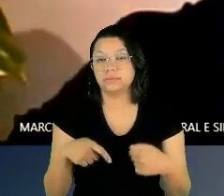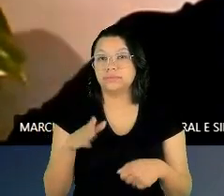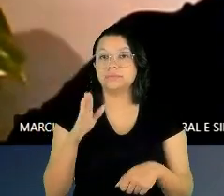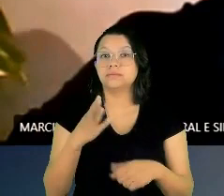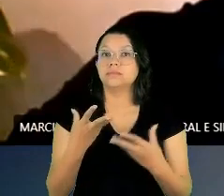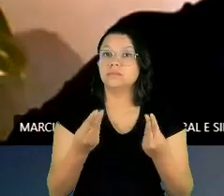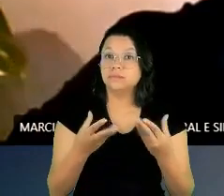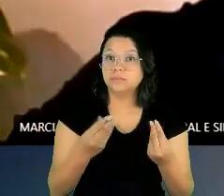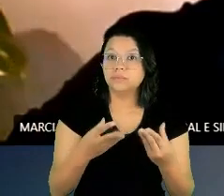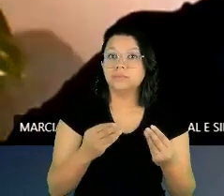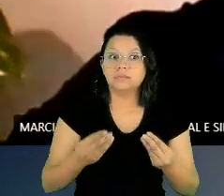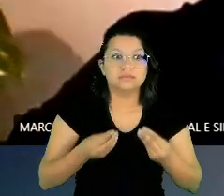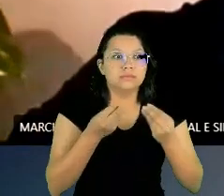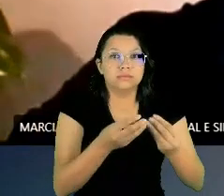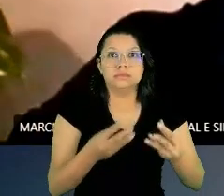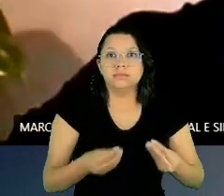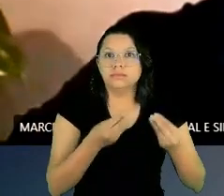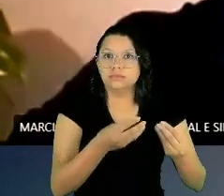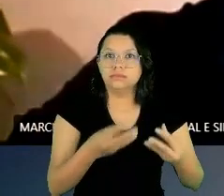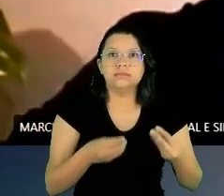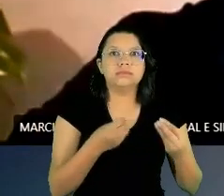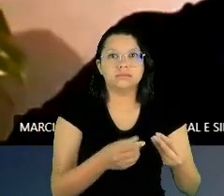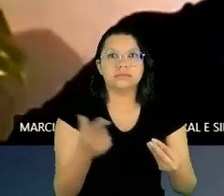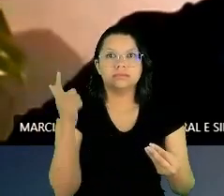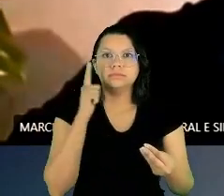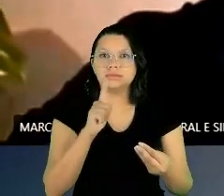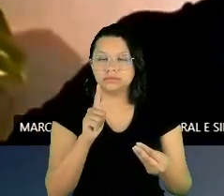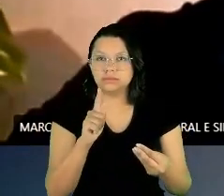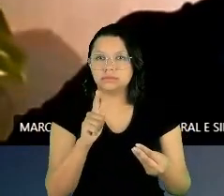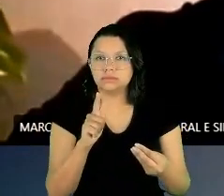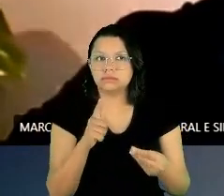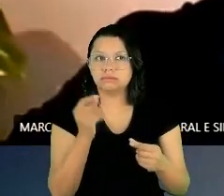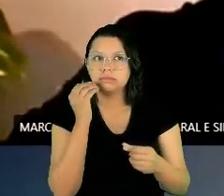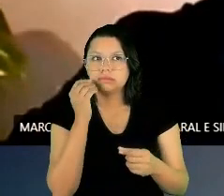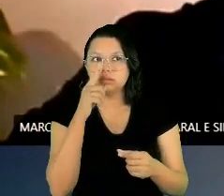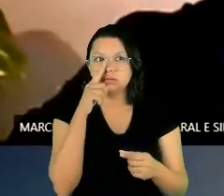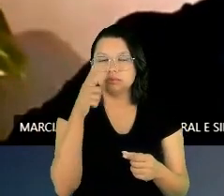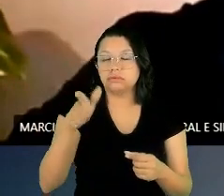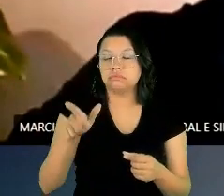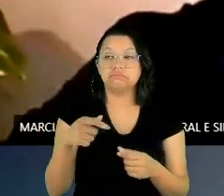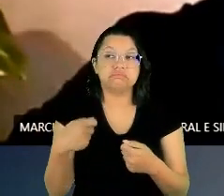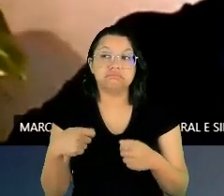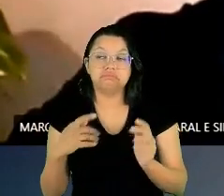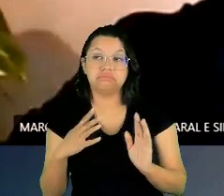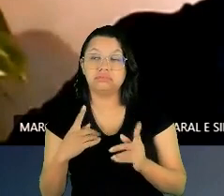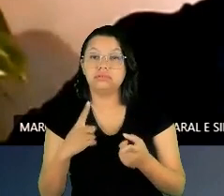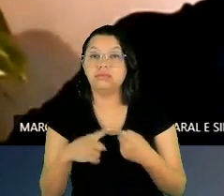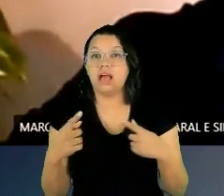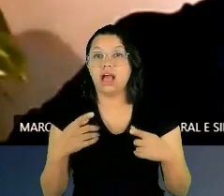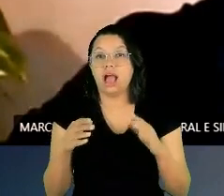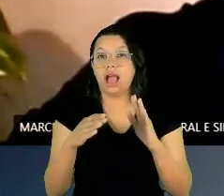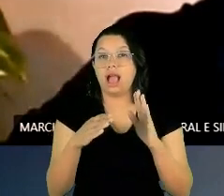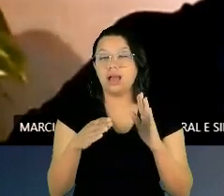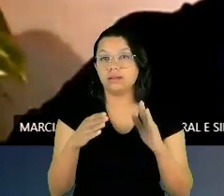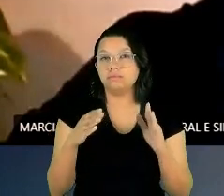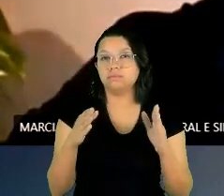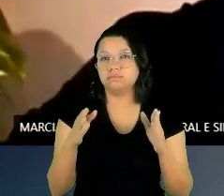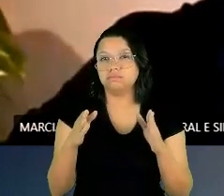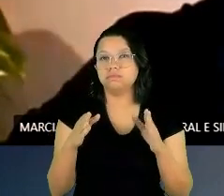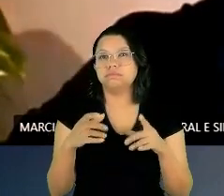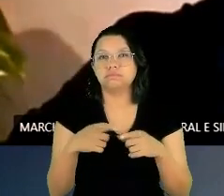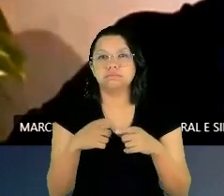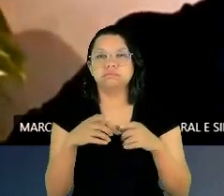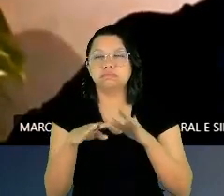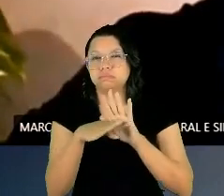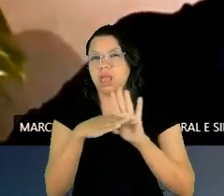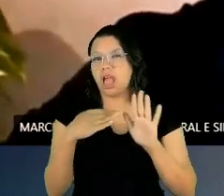pessoas precisam de muita recompensa para correr risco, outras pessoas não precisam de muita recompensa para correr risco, mas na média da